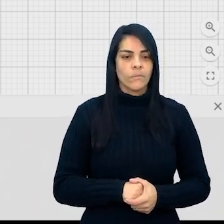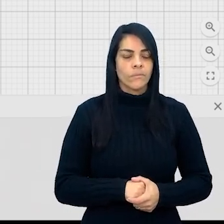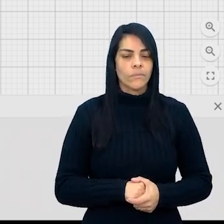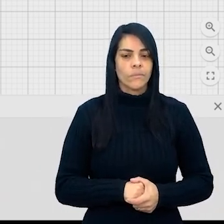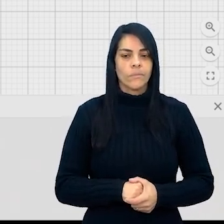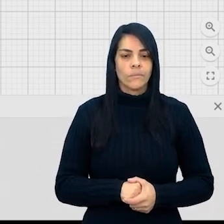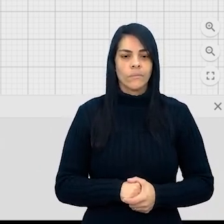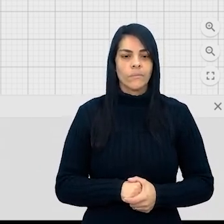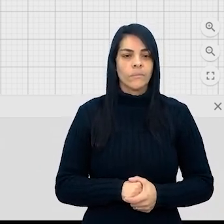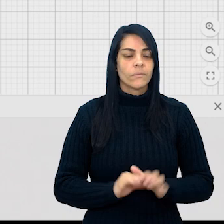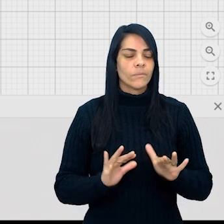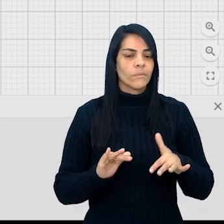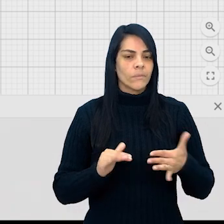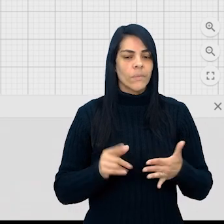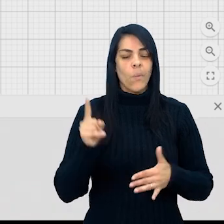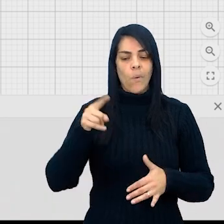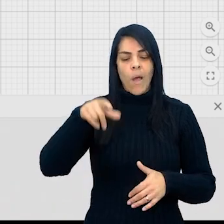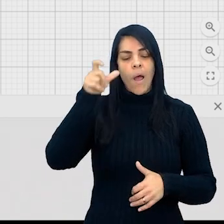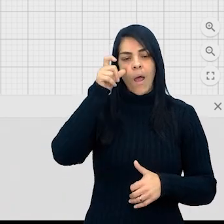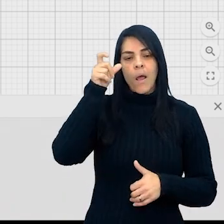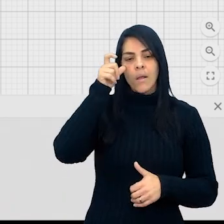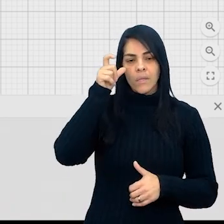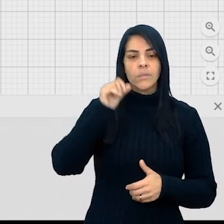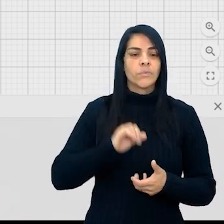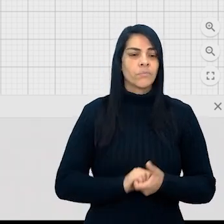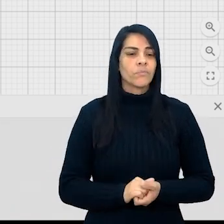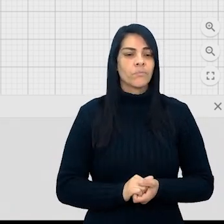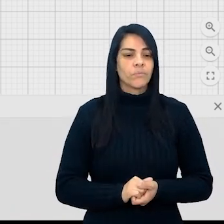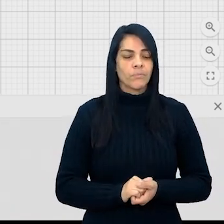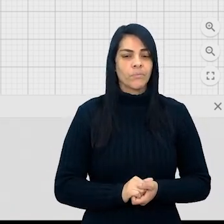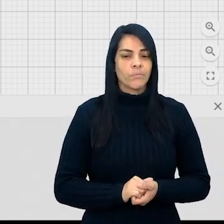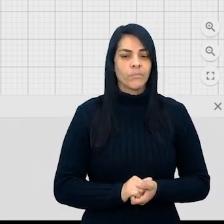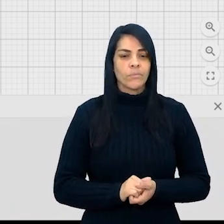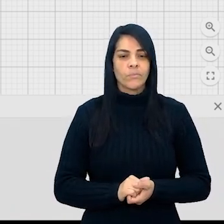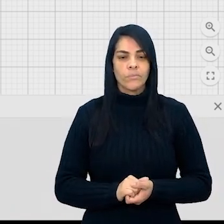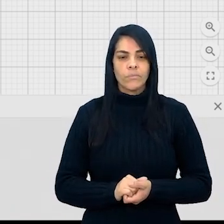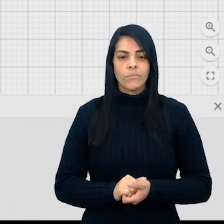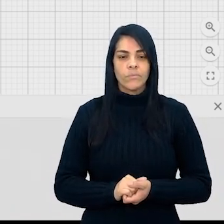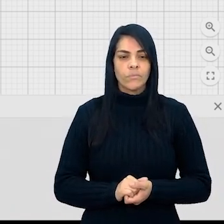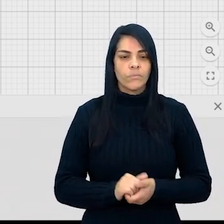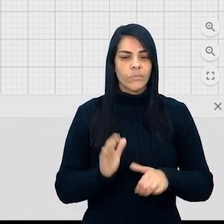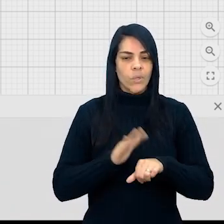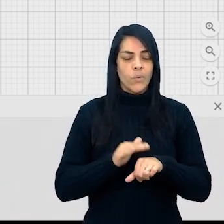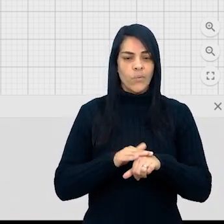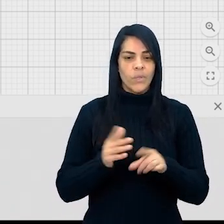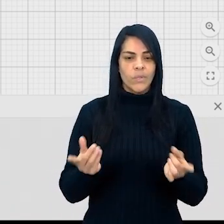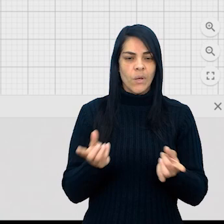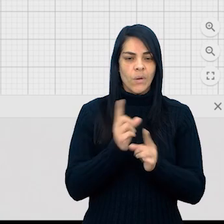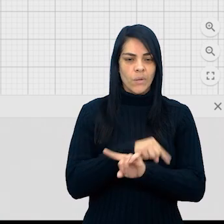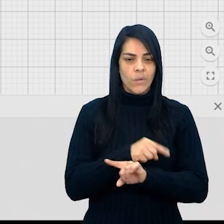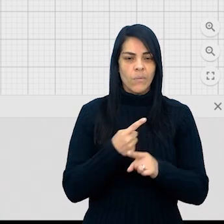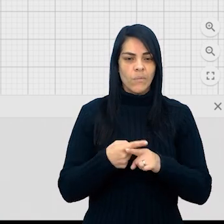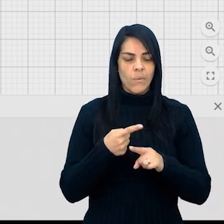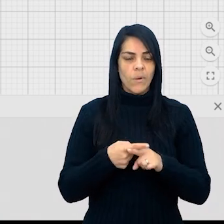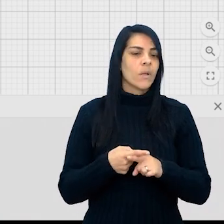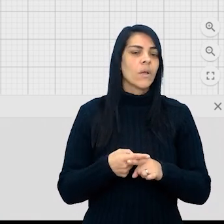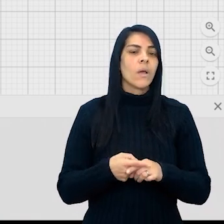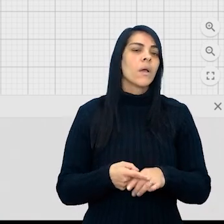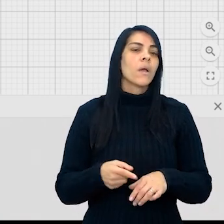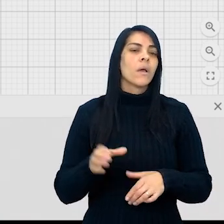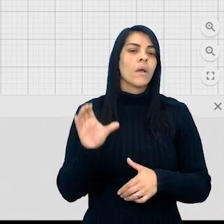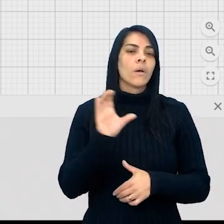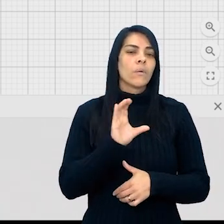função. Extremamente interessante. Eu peguei agora uma ao contrário, que é com um coeficiente